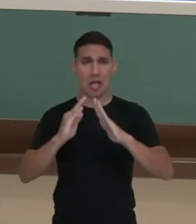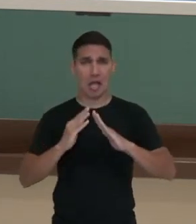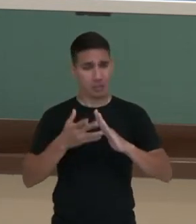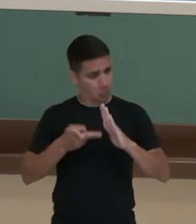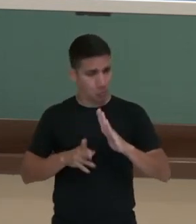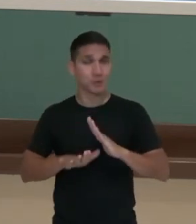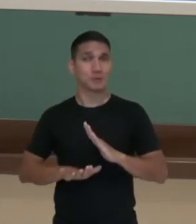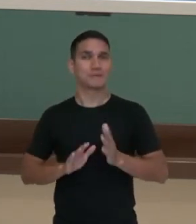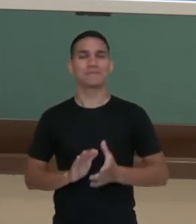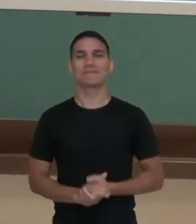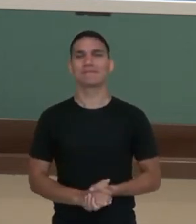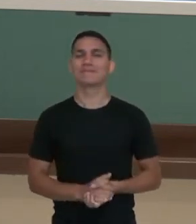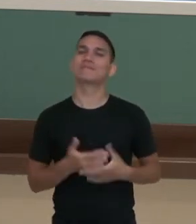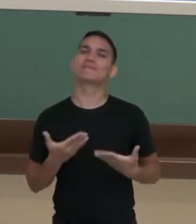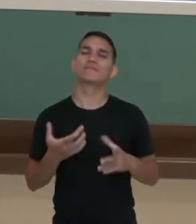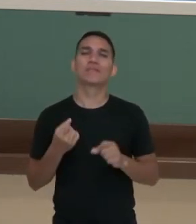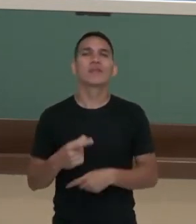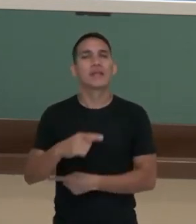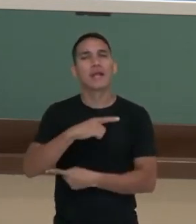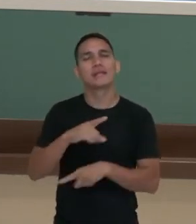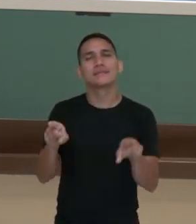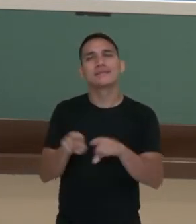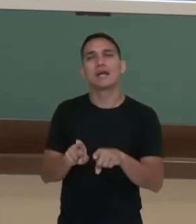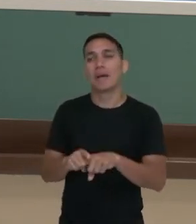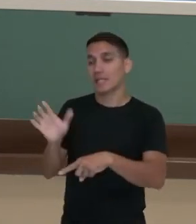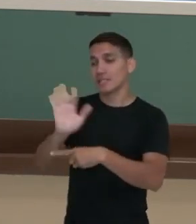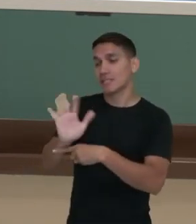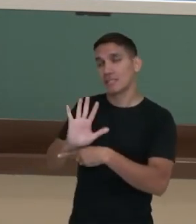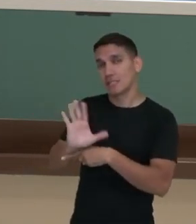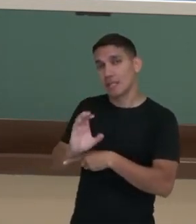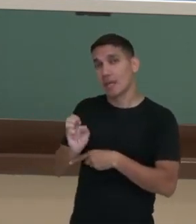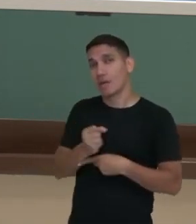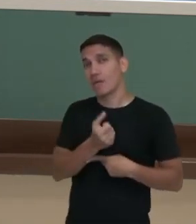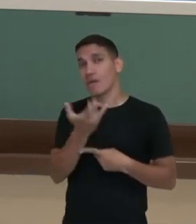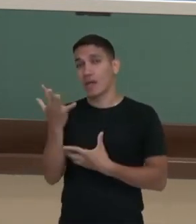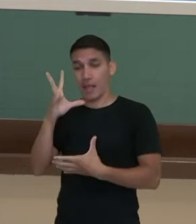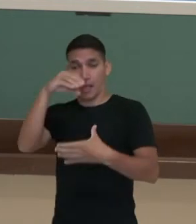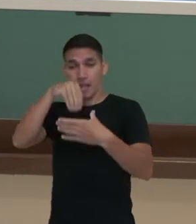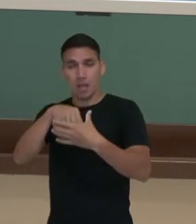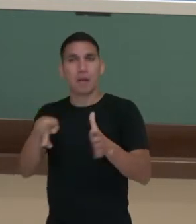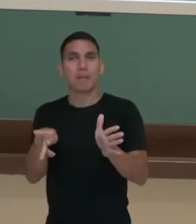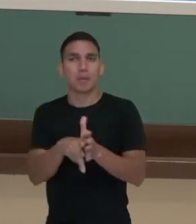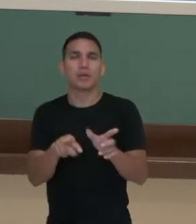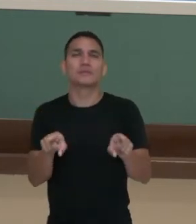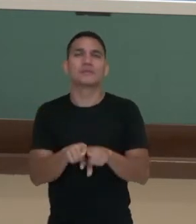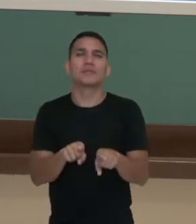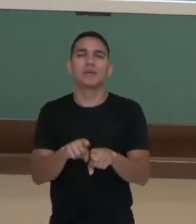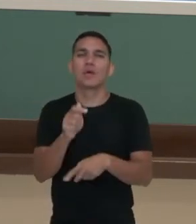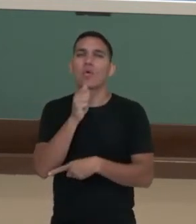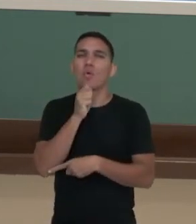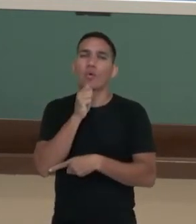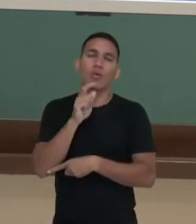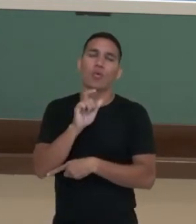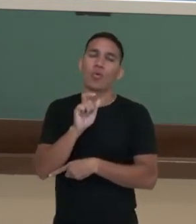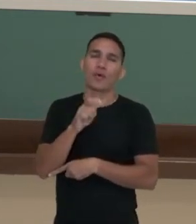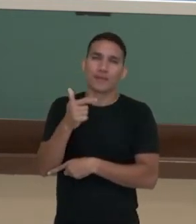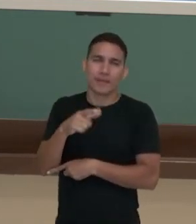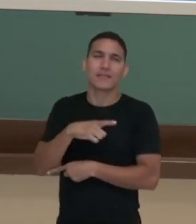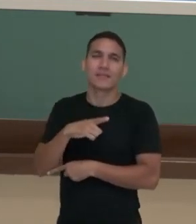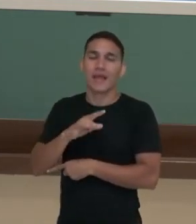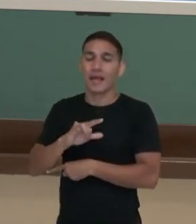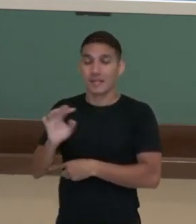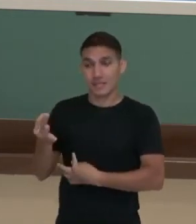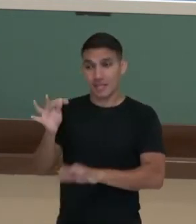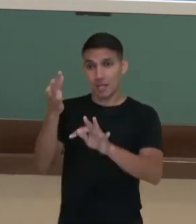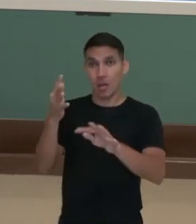tá? E também a gente tem aqueles cinemas que estão incorporando, por exemplo, tecnologia nas suas cadeiras, né? A